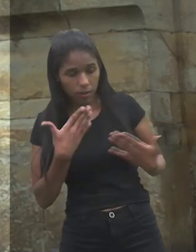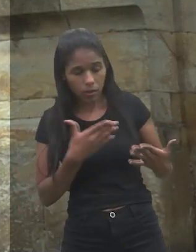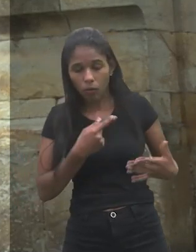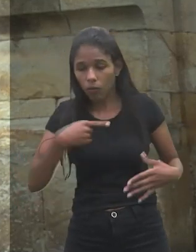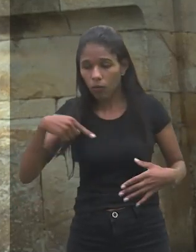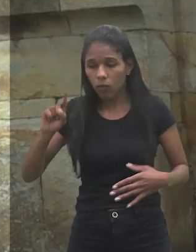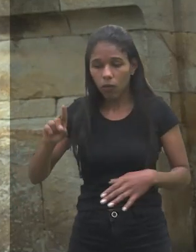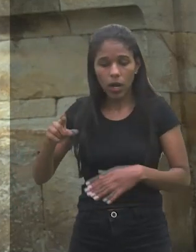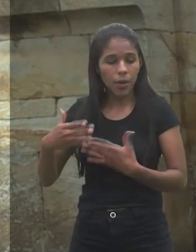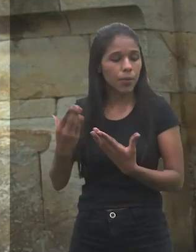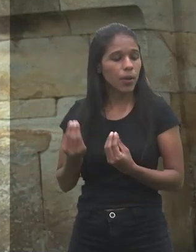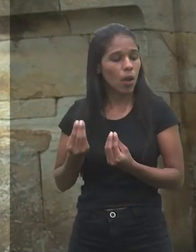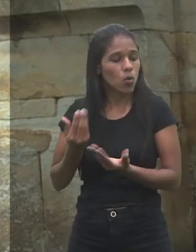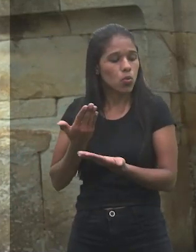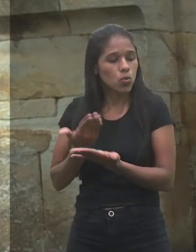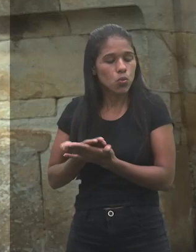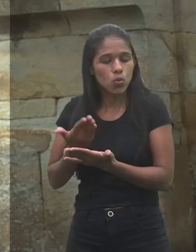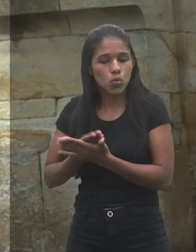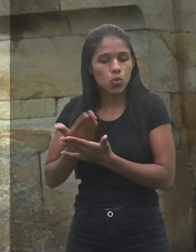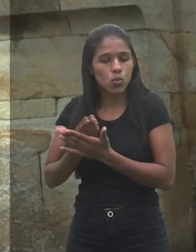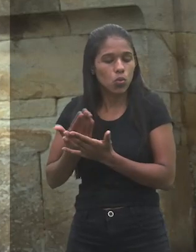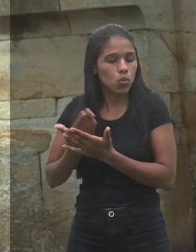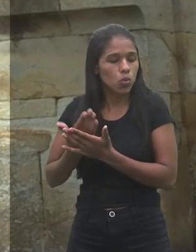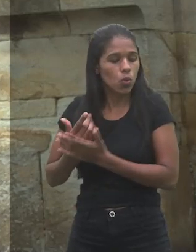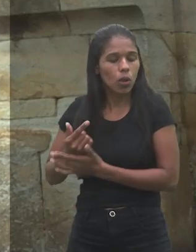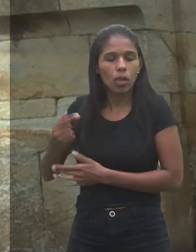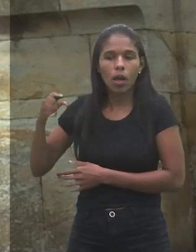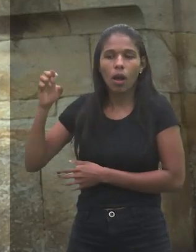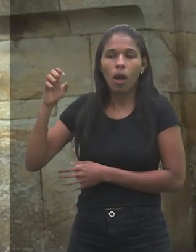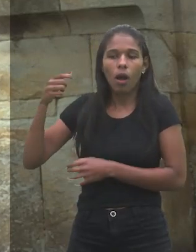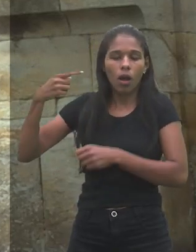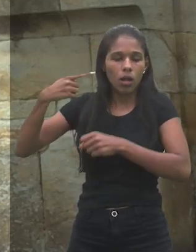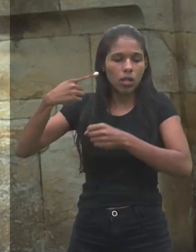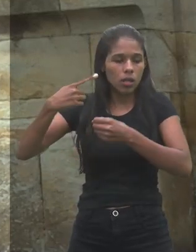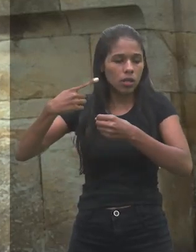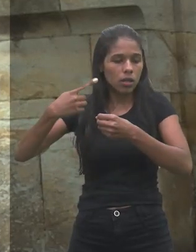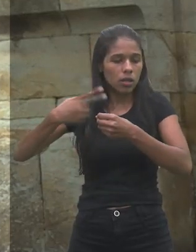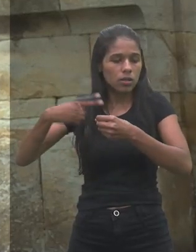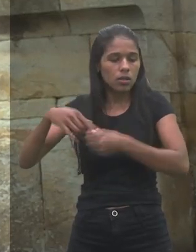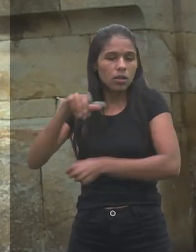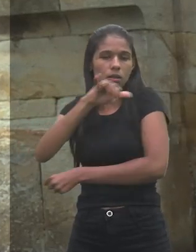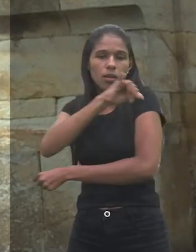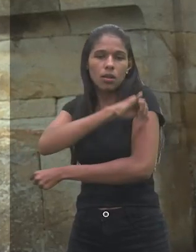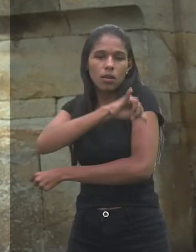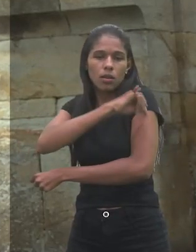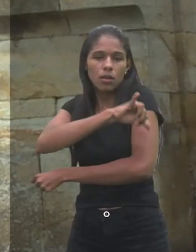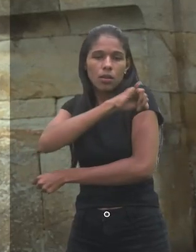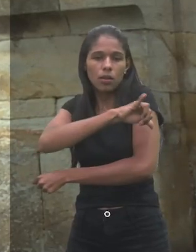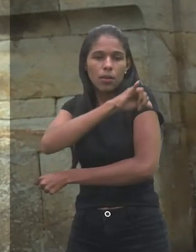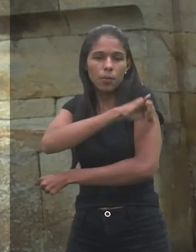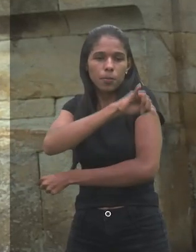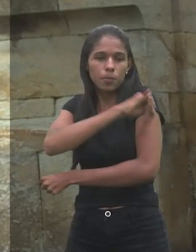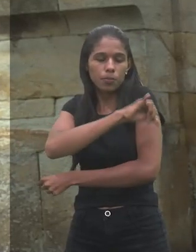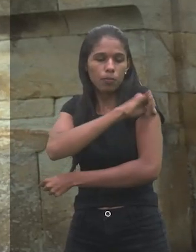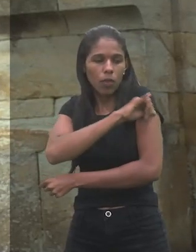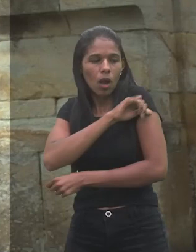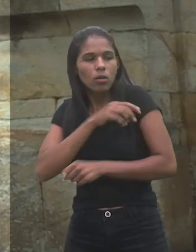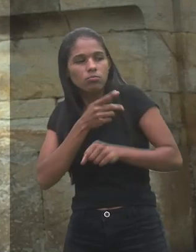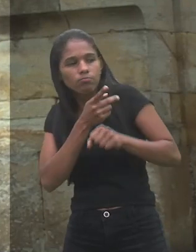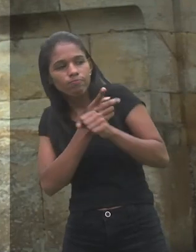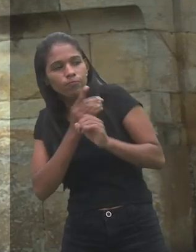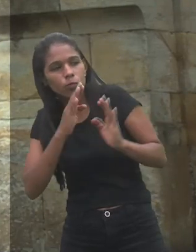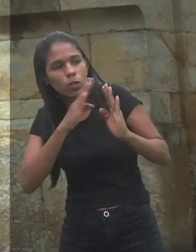dos Ricos Portugueses. Primeira viagem dele ao Rio de Janeiro, onde ele aprende a construir capelas, igrejas, basílicas